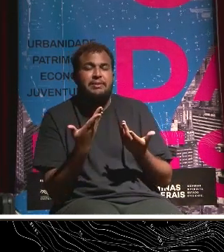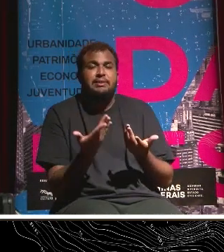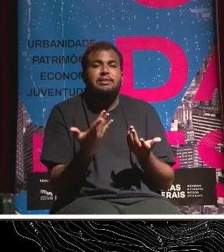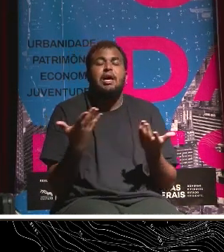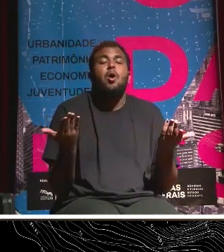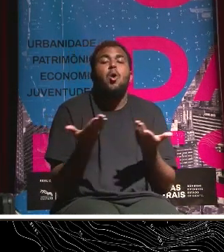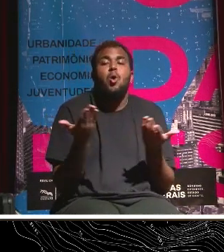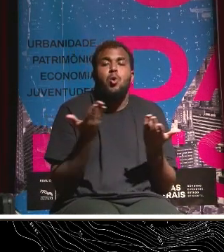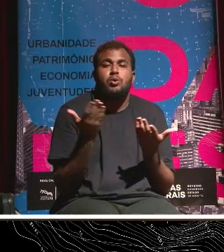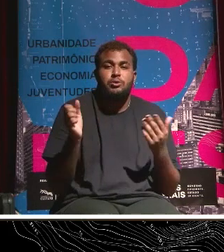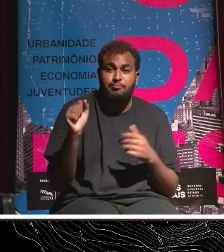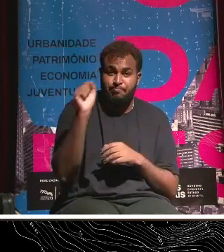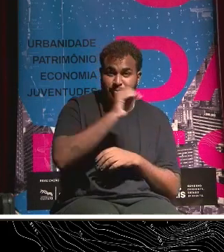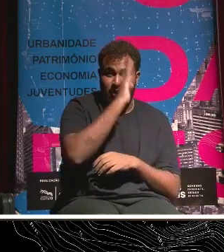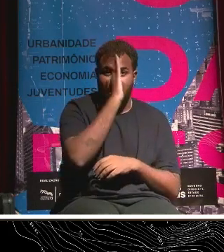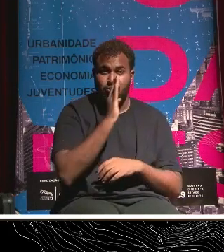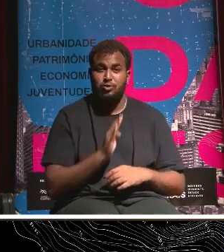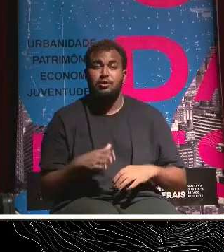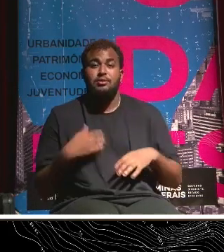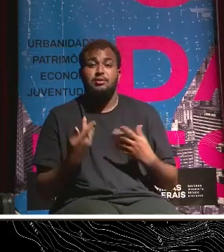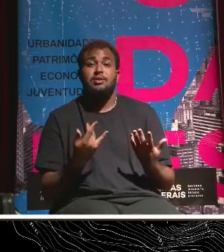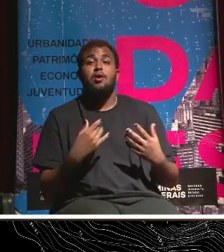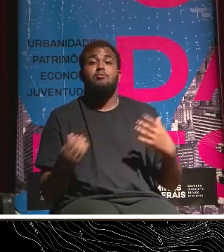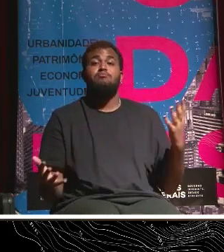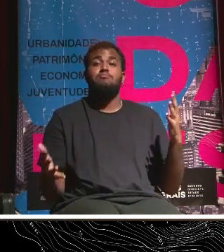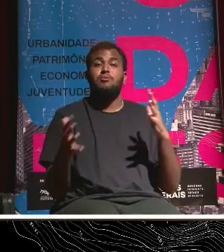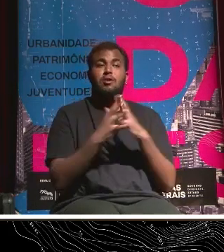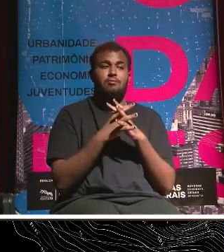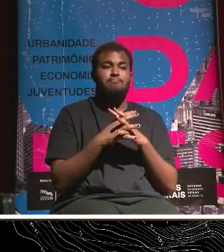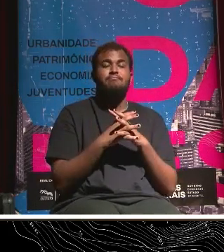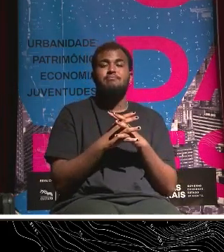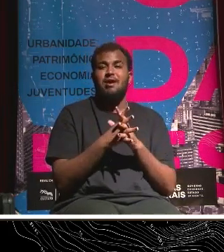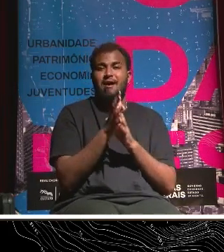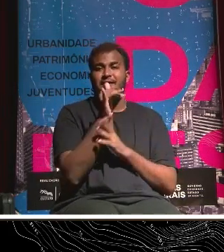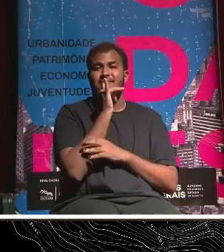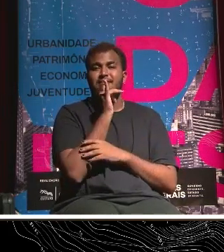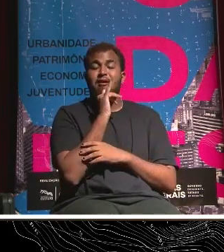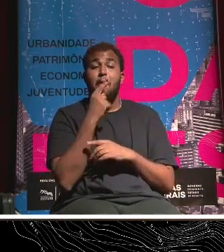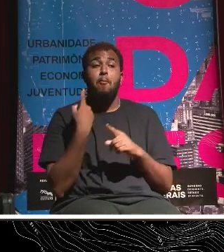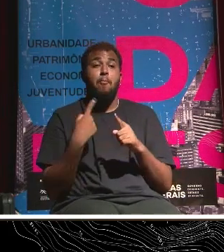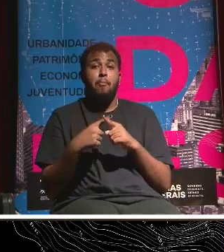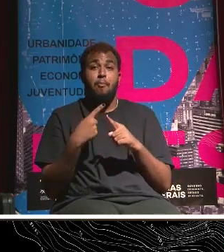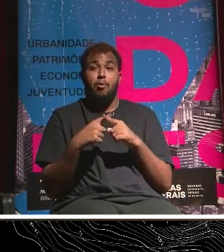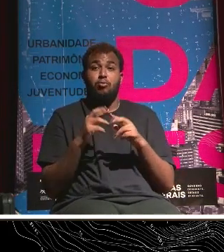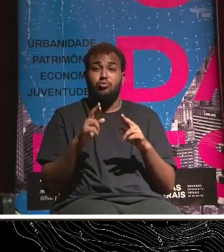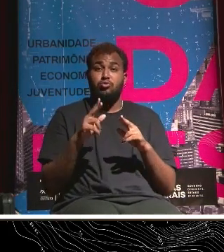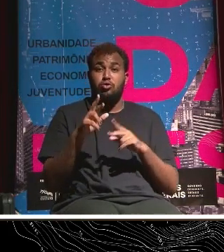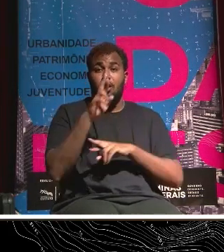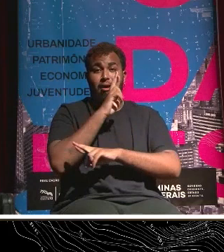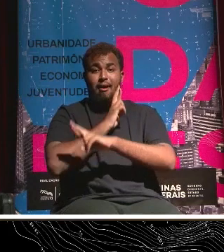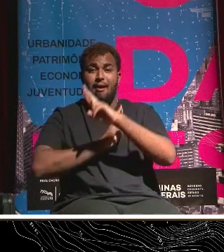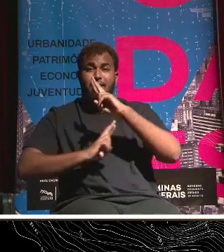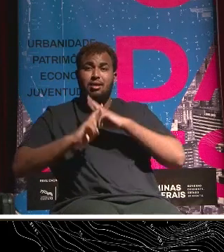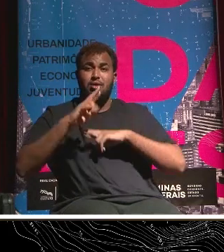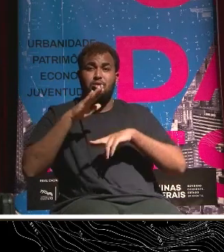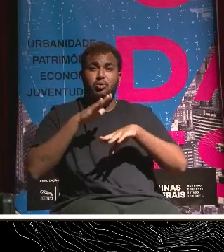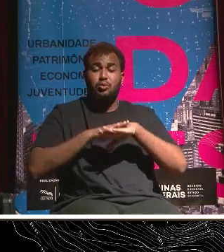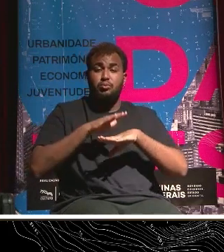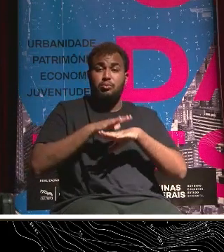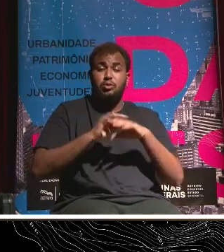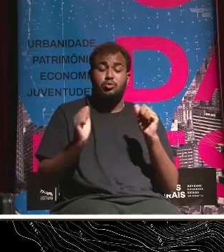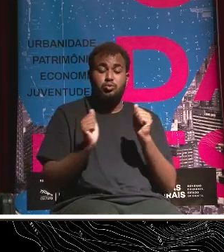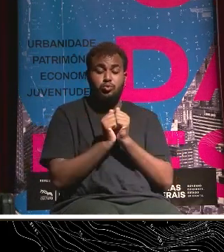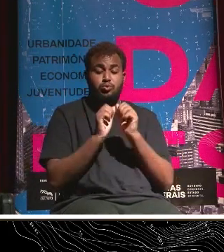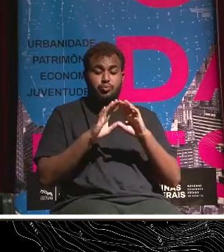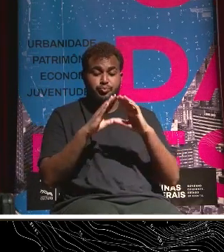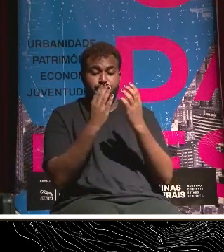hoje nacional, é um excelente exemplo, porque ela guarda relações não apenas com a sua comunidade, com as suas